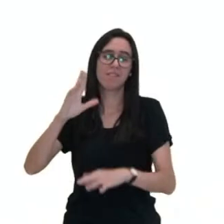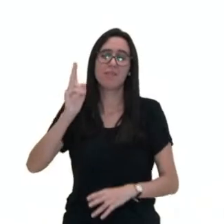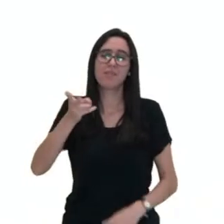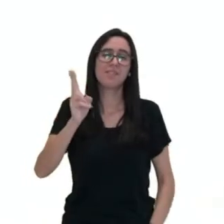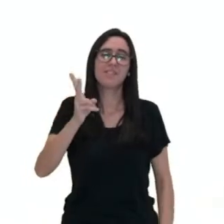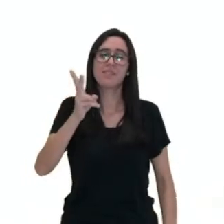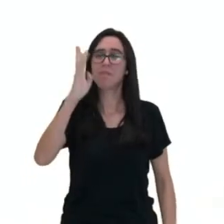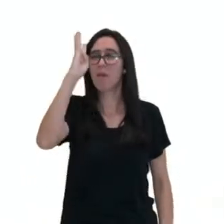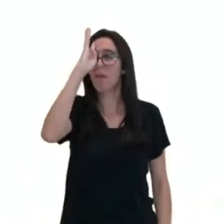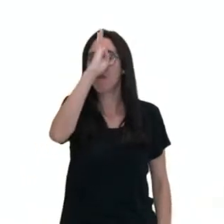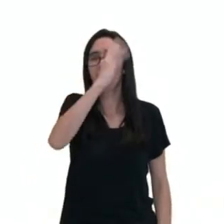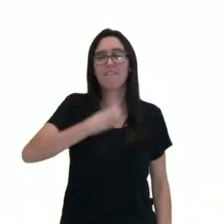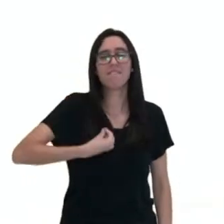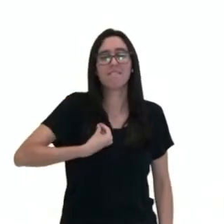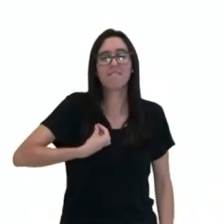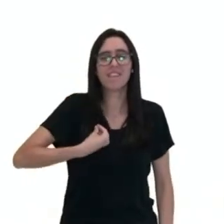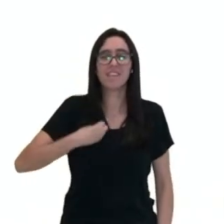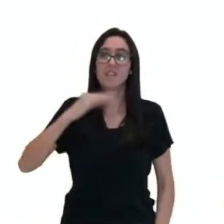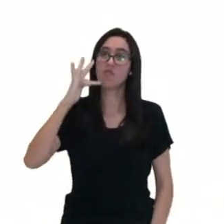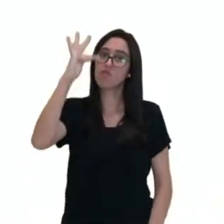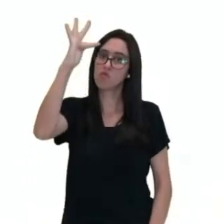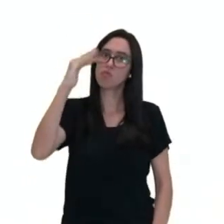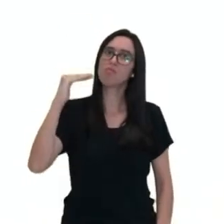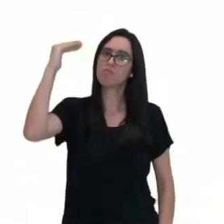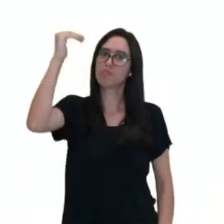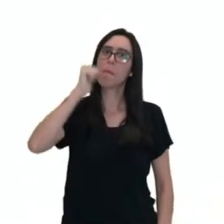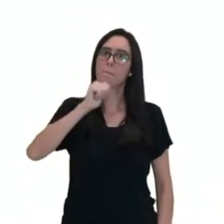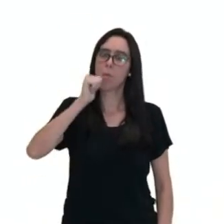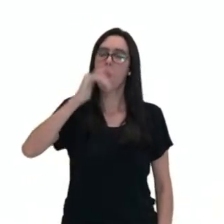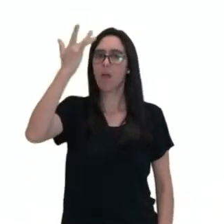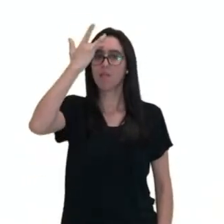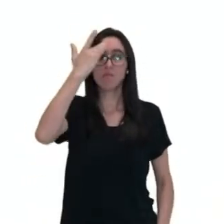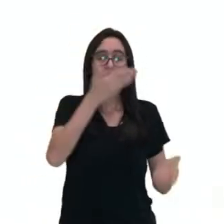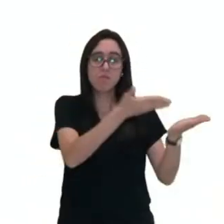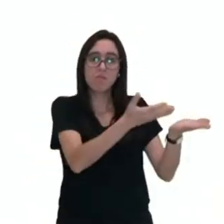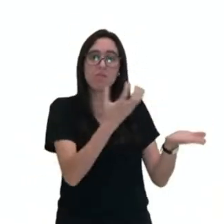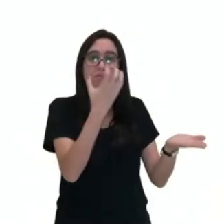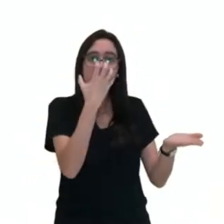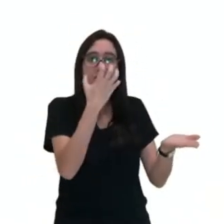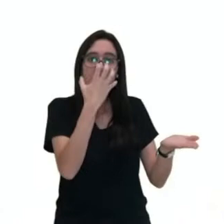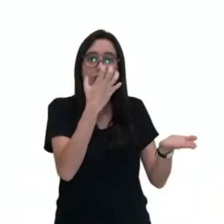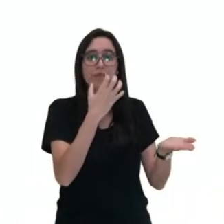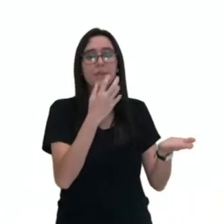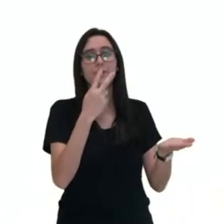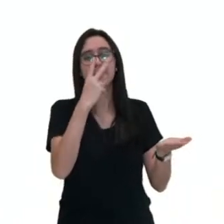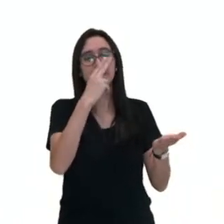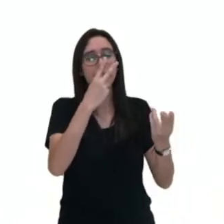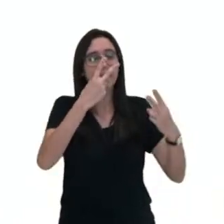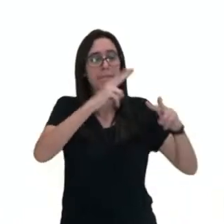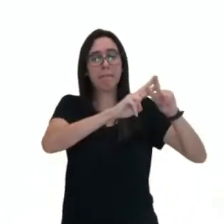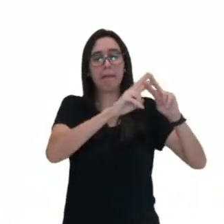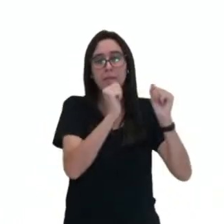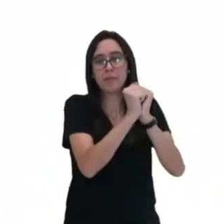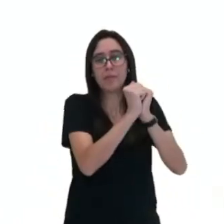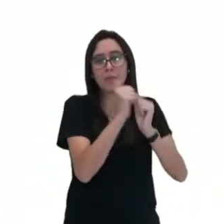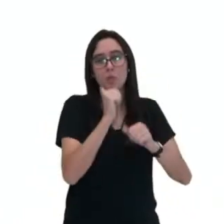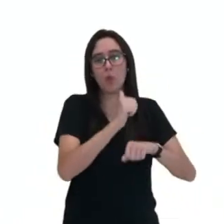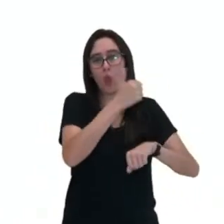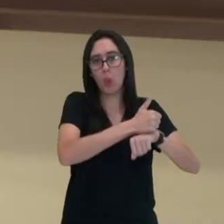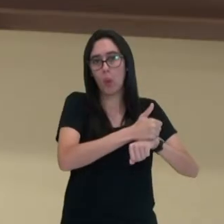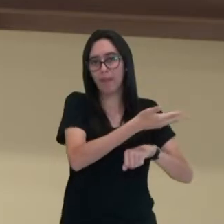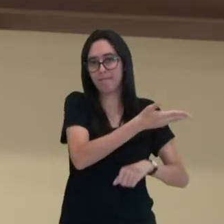se abriria quando ela fosse uma mulher, ele, com sua natureza aprisionada. Então, nós temos